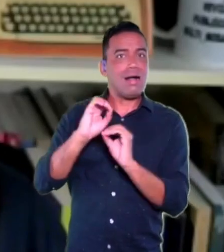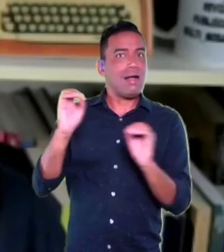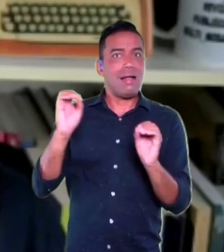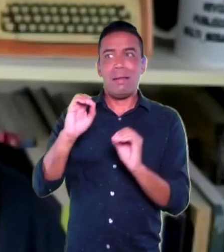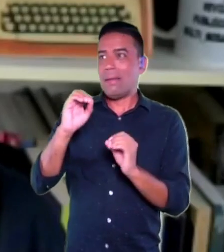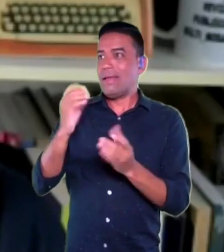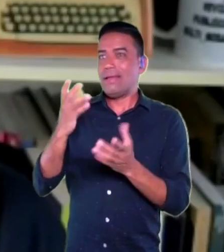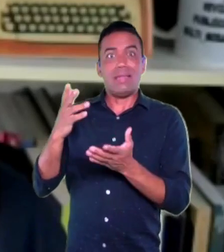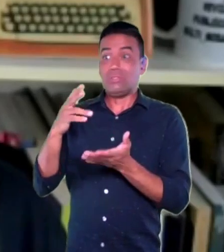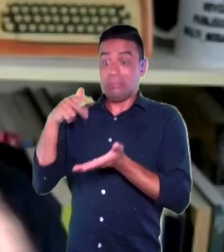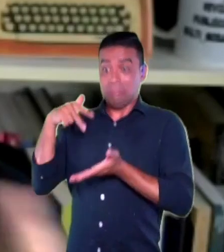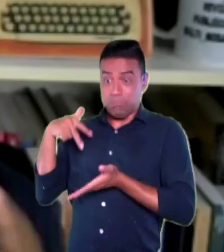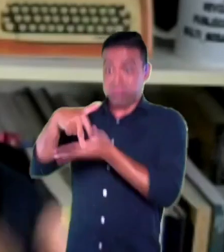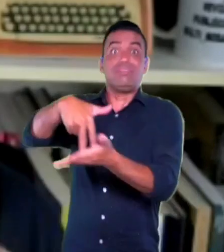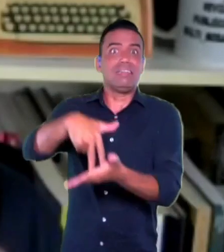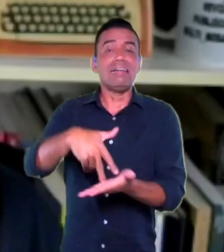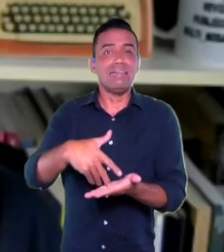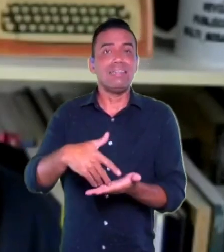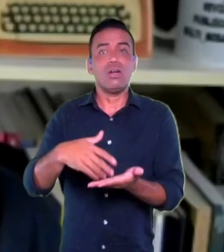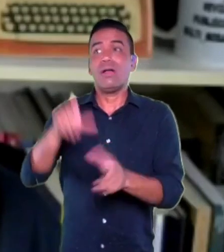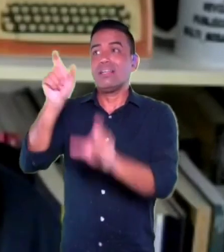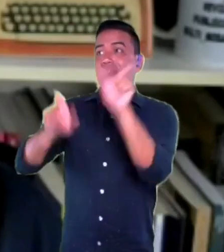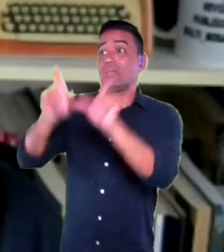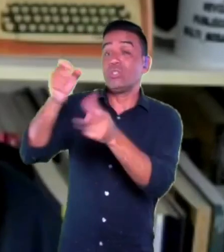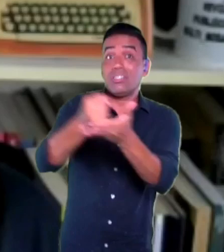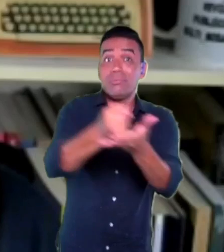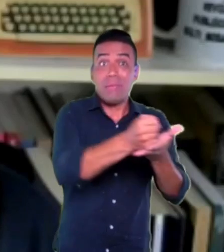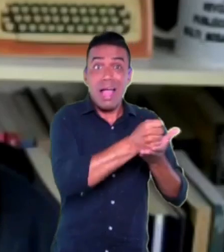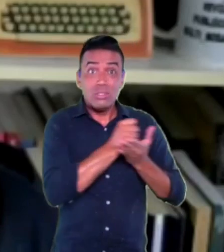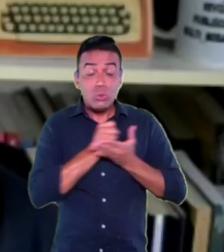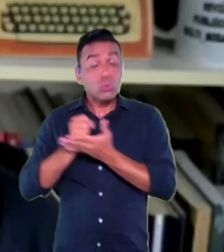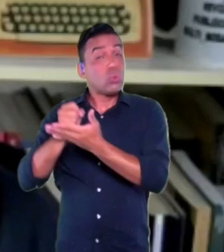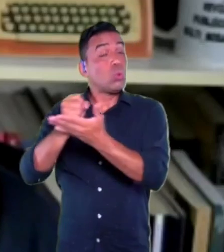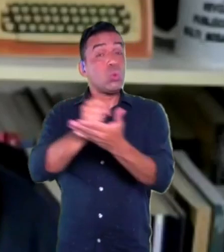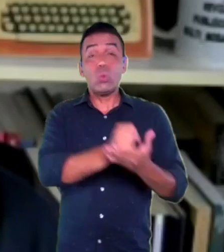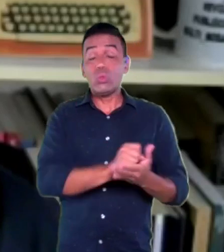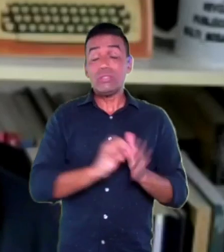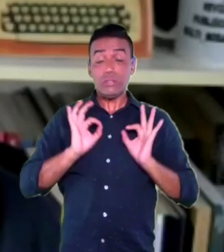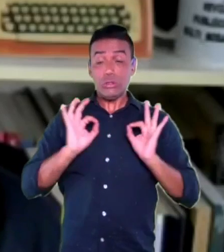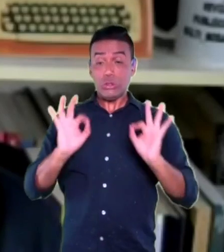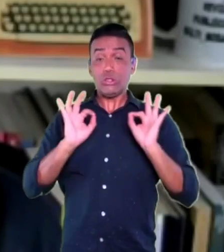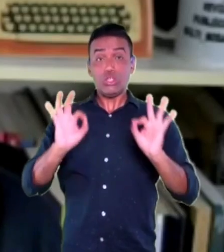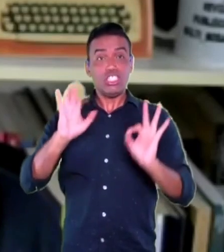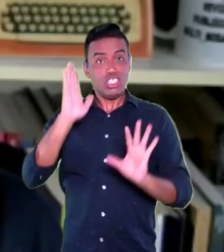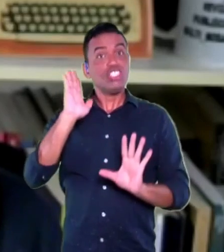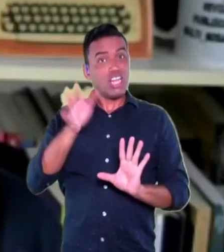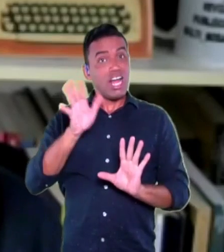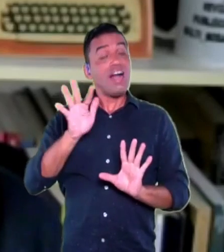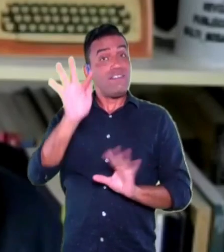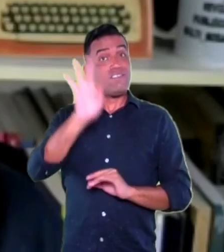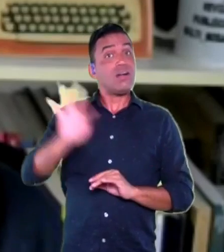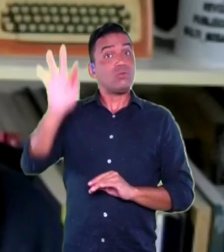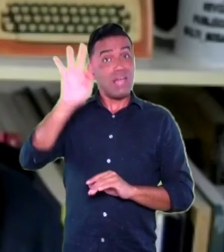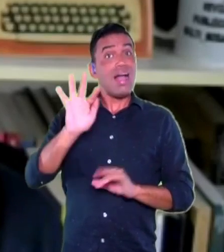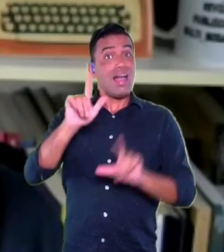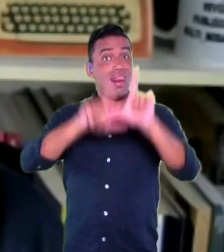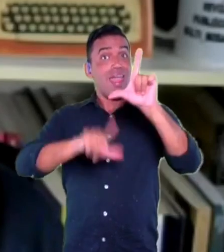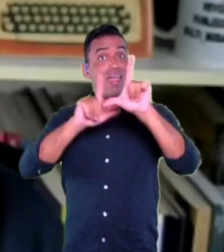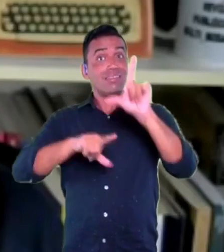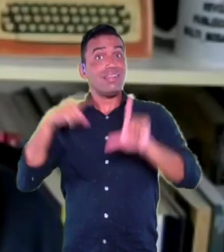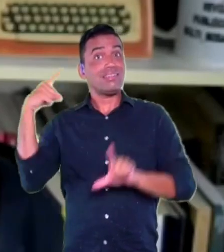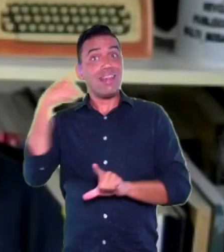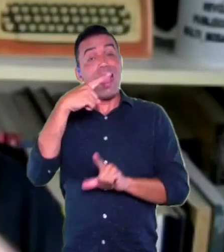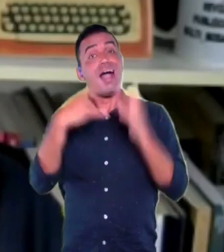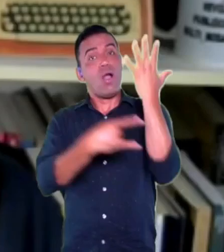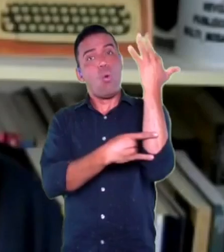né? Eu tive ajudas luxuosas, porque eu já estava fazendo letras na época na UFMG, e